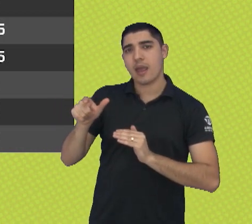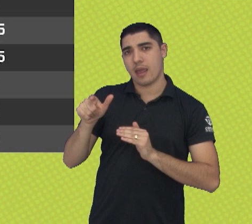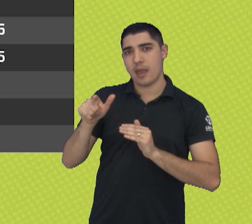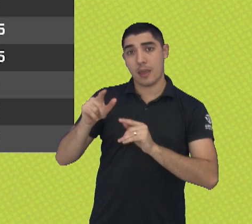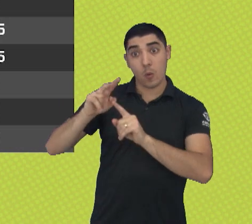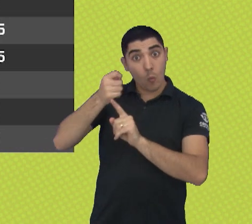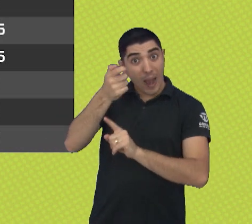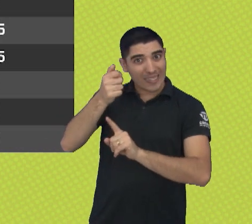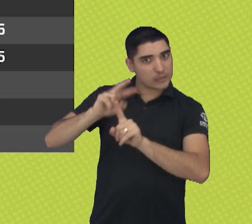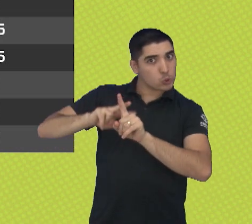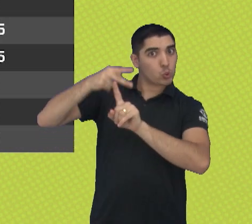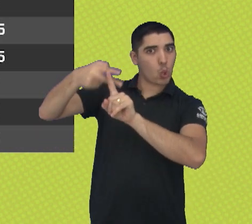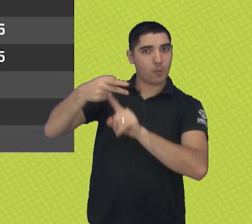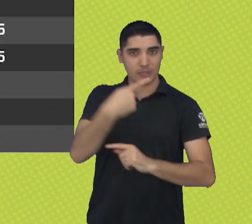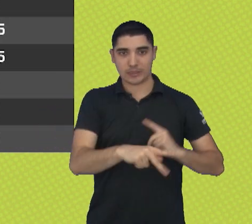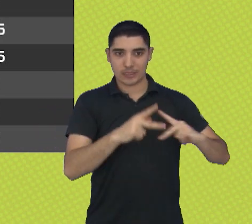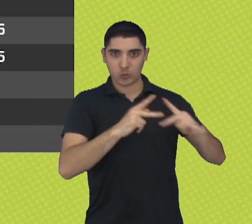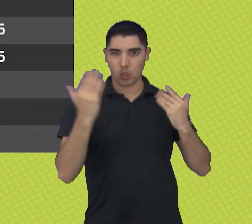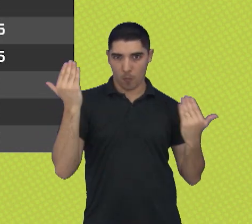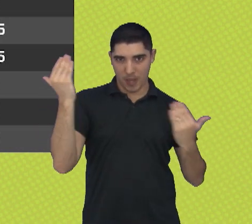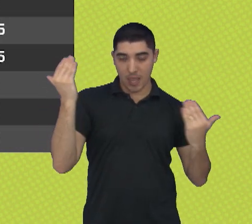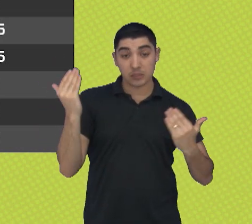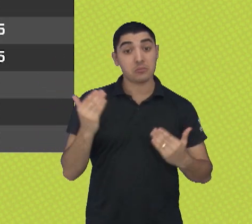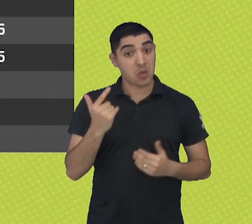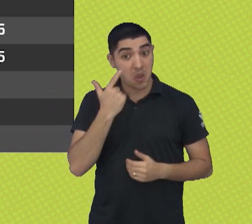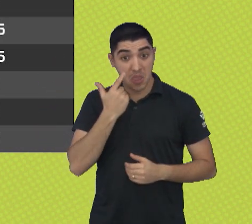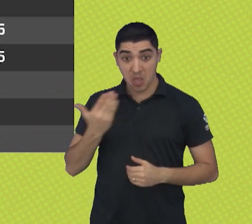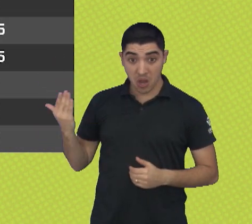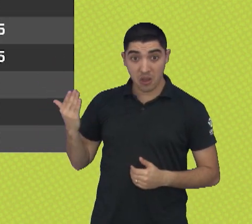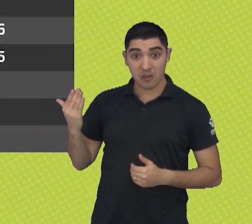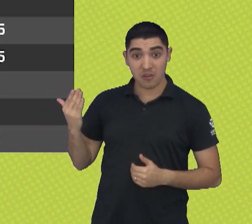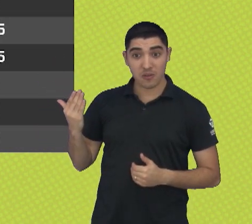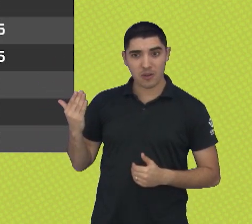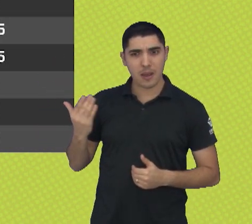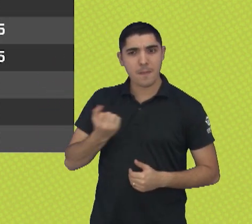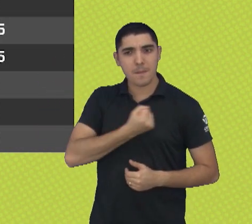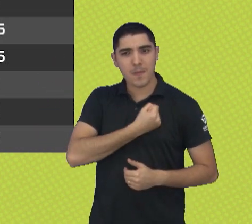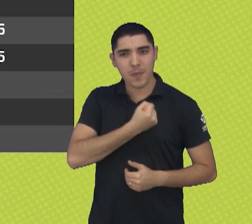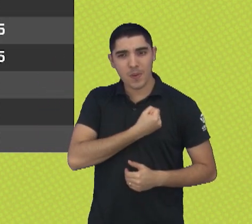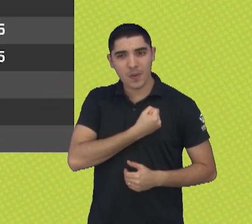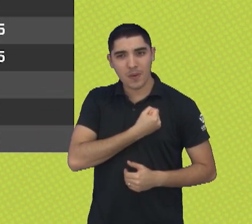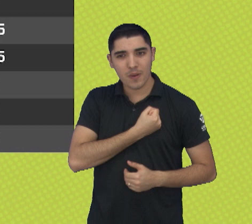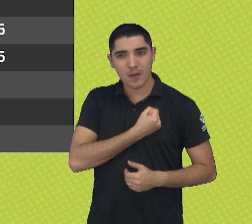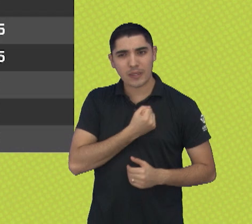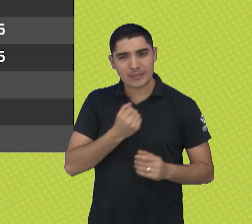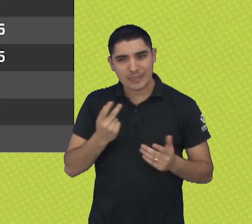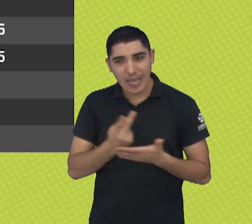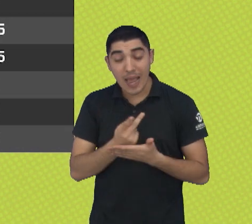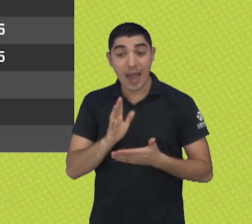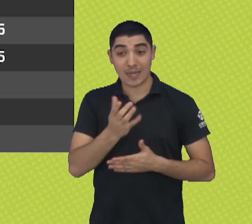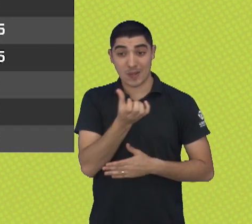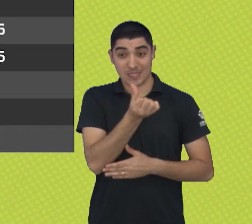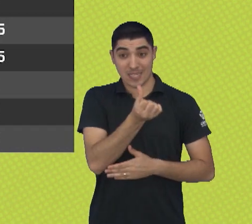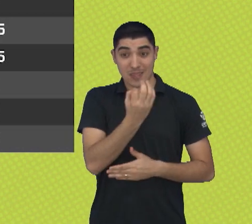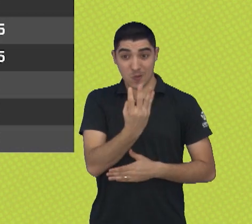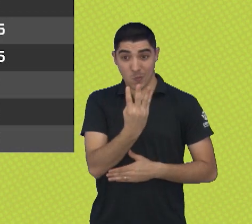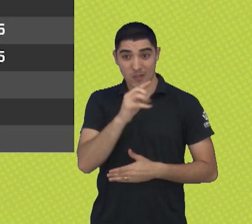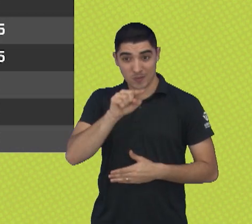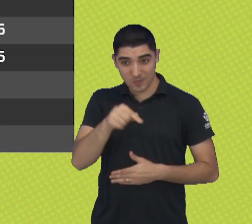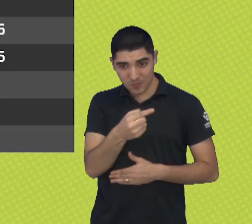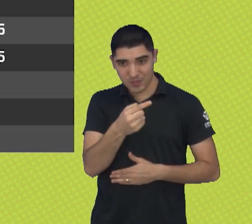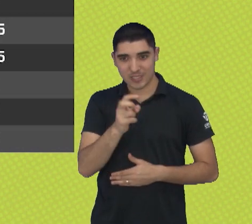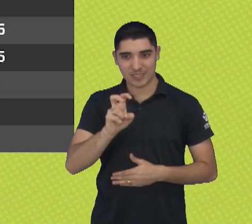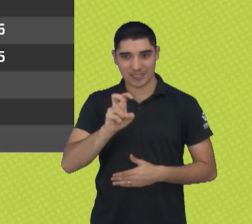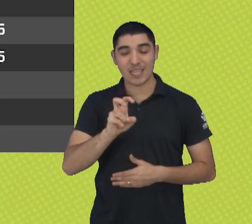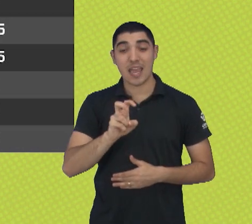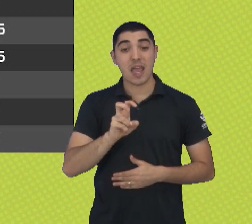enfim, quase isso. Olha só, São José, tá errado essa pontuação aqui, não, tá certo, 64,5, olha só, 4